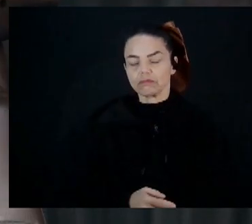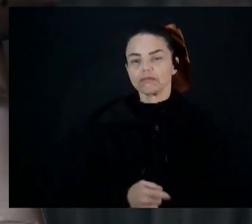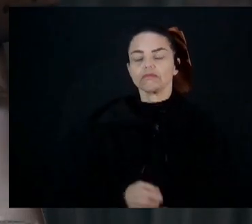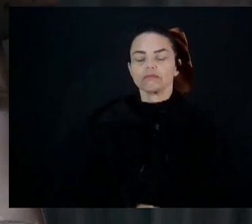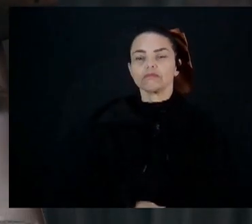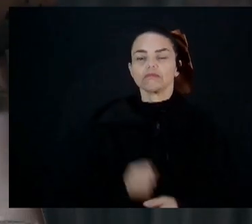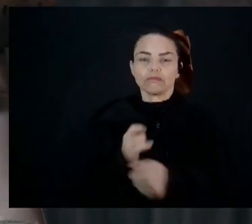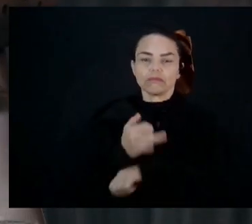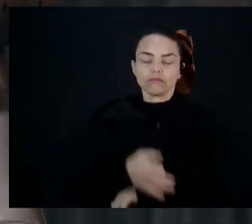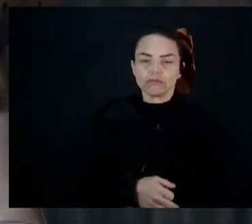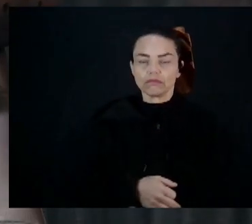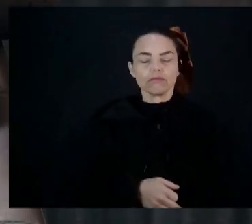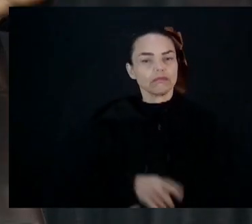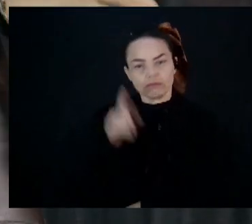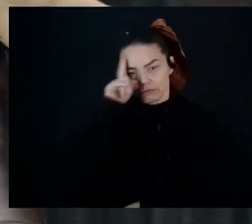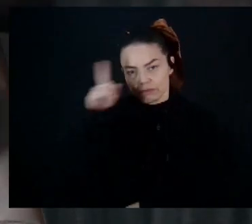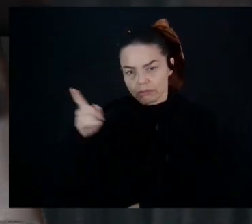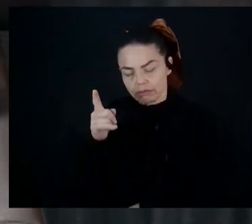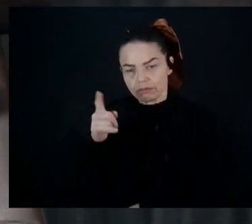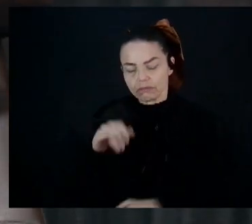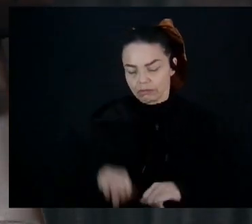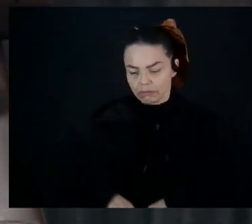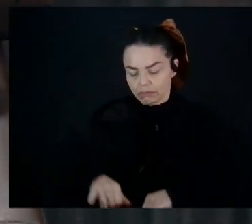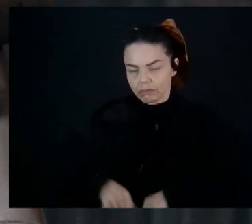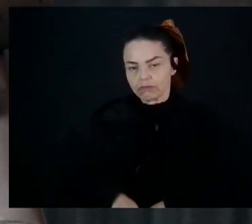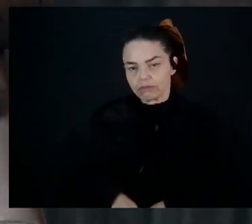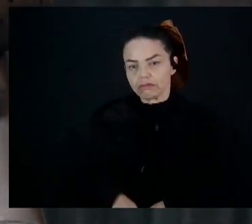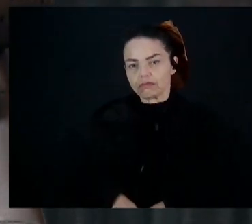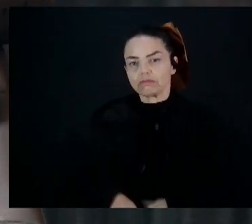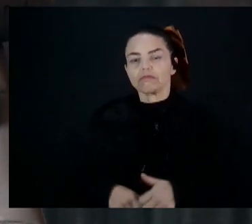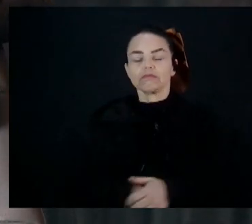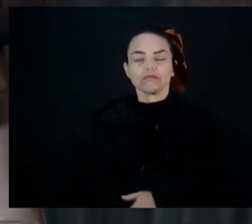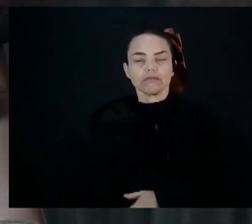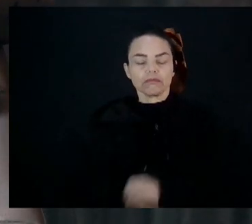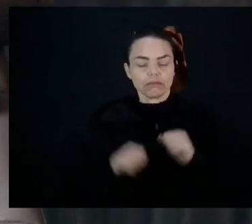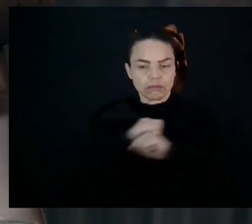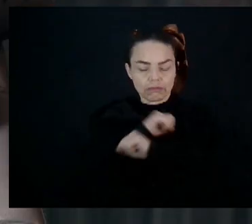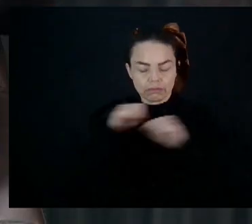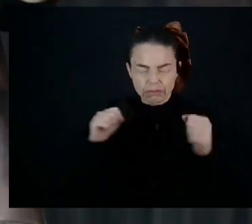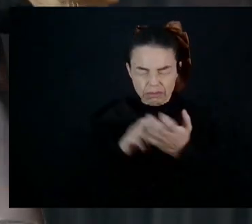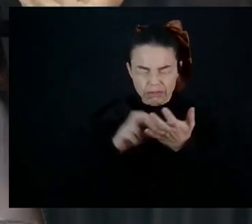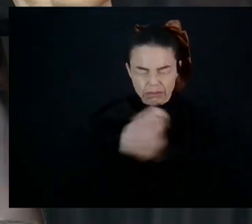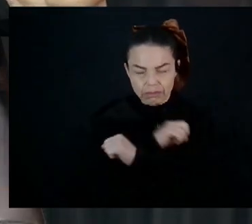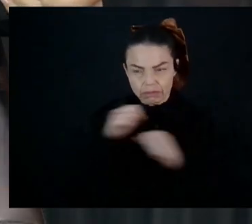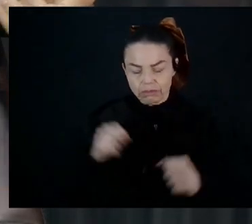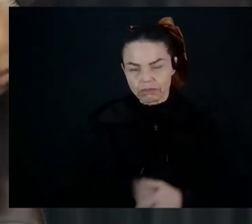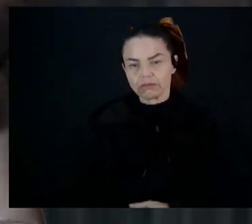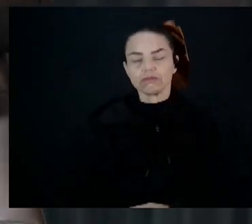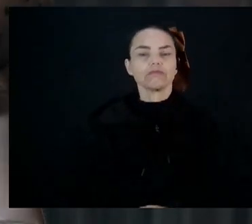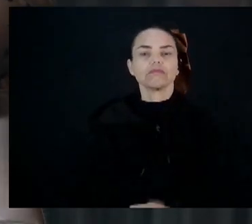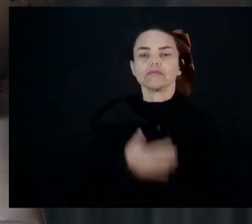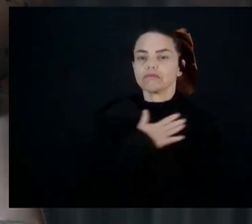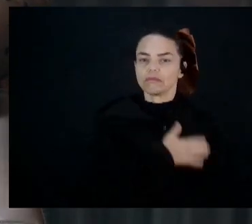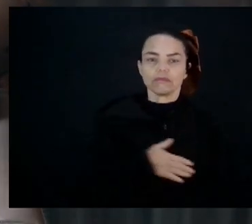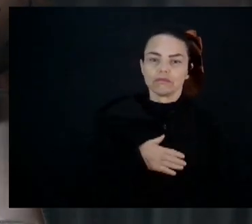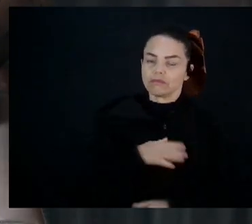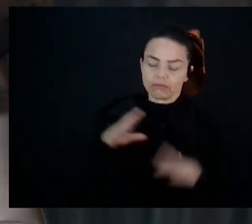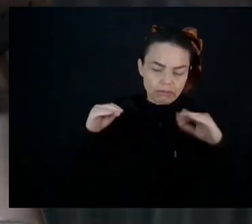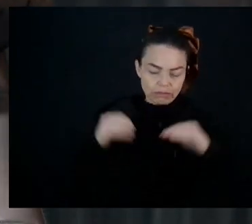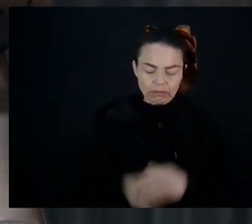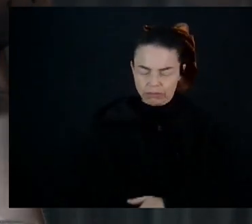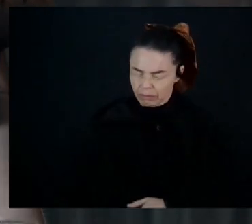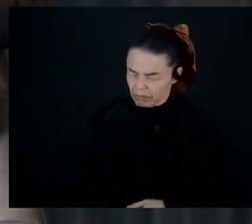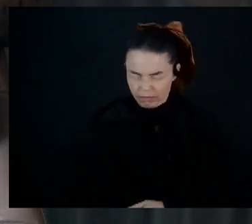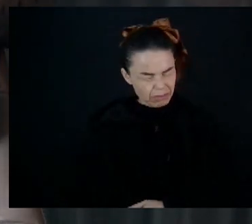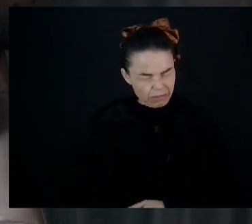Agora, o vespertino, ele acaba sofrendo. Sim. Porque, às vezes, ele tem que acordar muito cedo, né? É aquela coisa. Eu gosto da noite, mas, nossa, preciso acordar